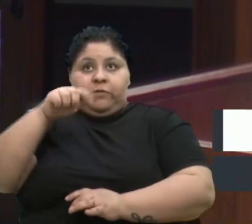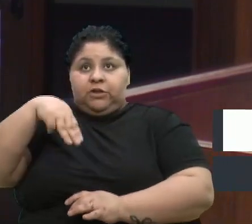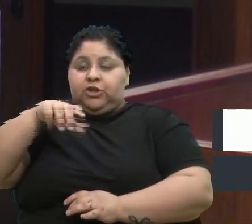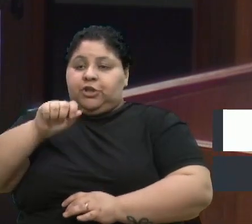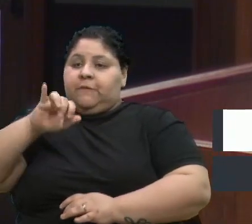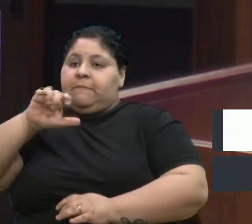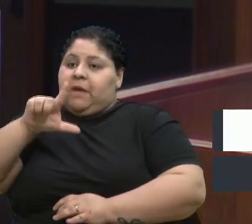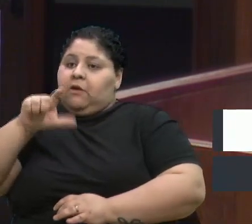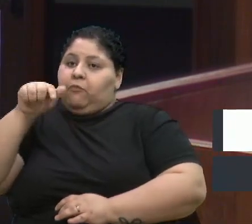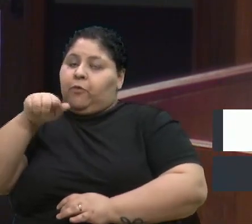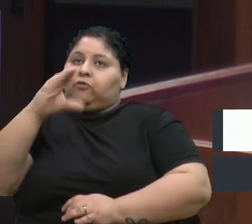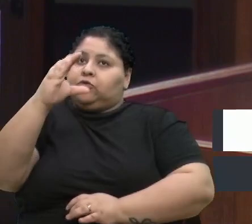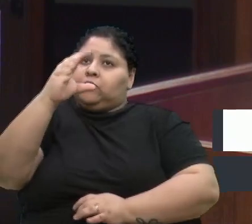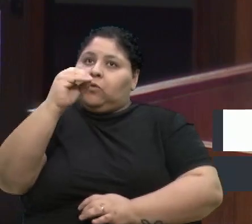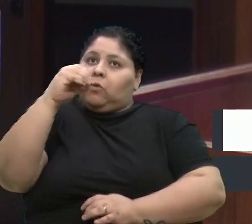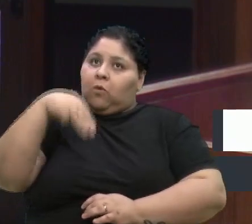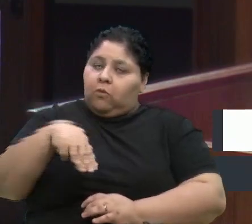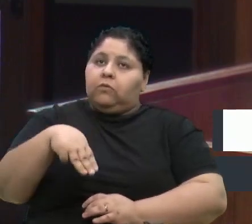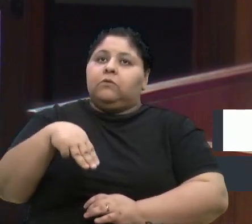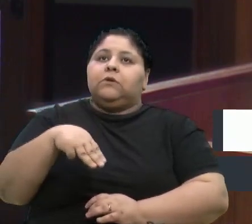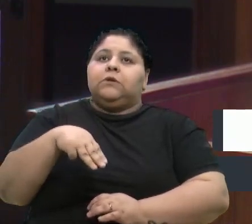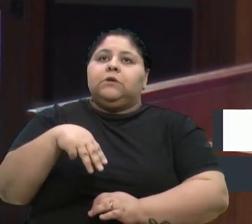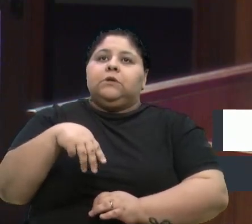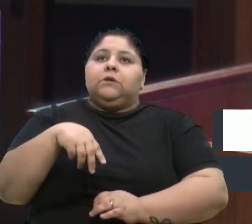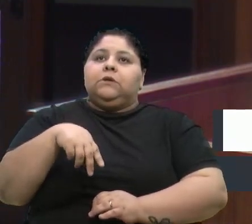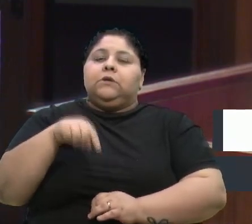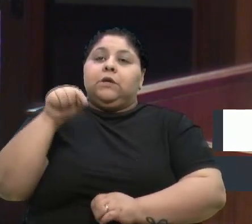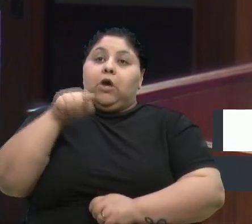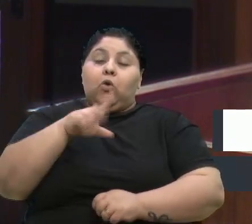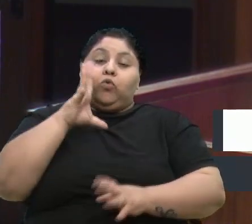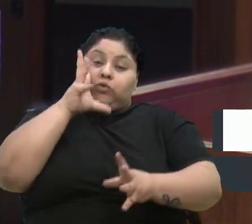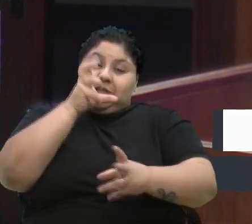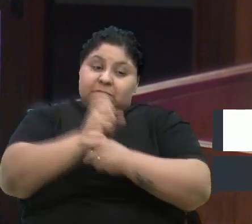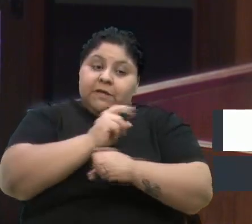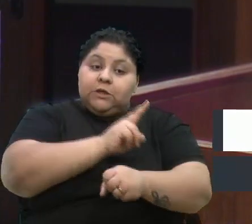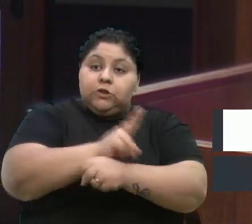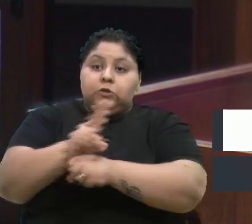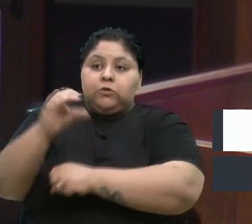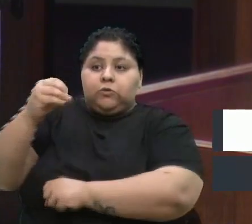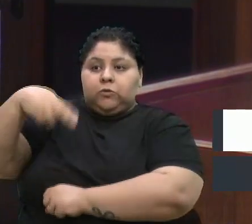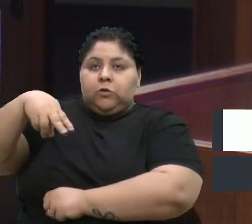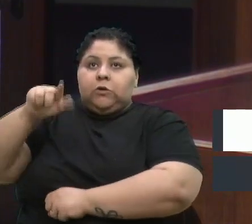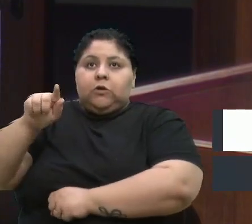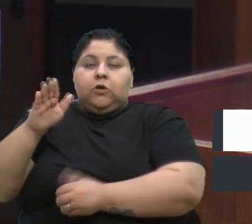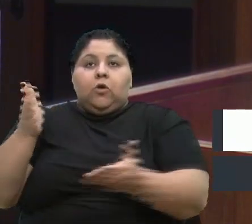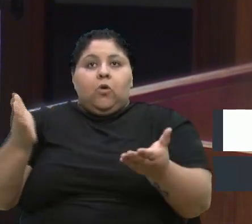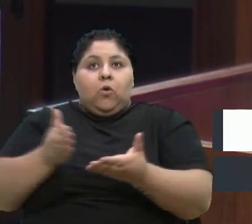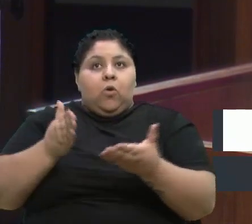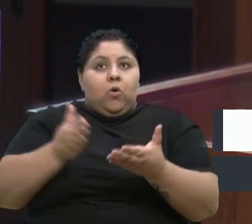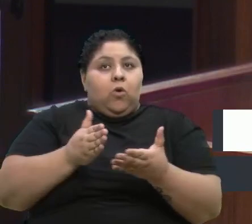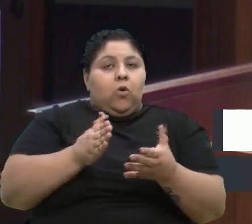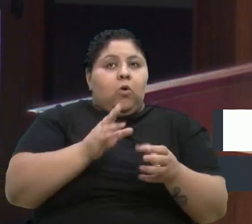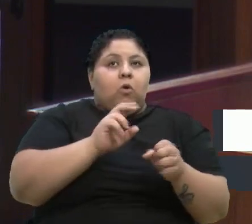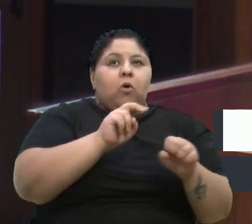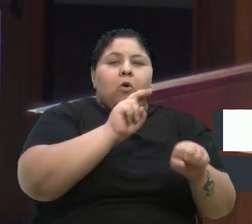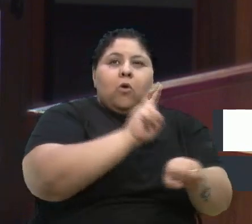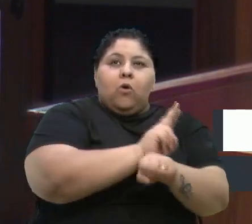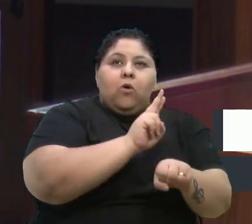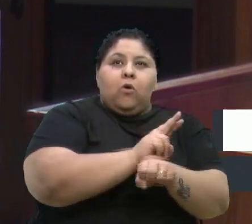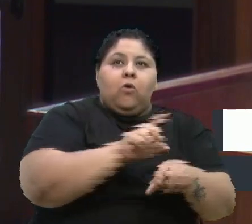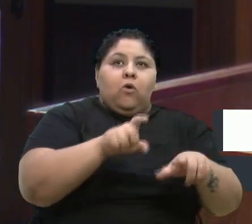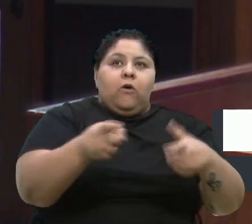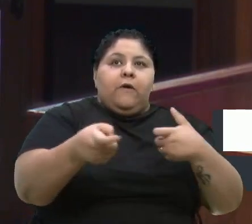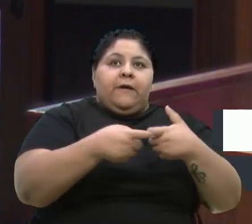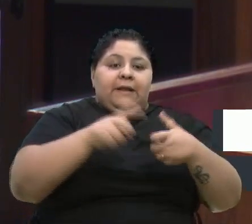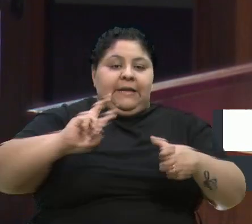gatos sobreviventes estão sob cuidado desta ONG. Eles estão internados numa clínica veterinária sem previsão de